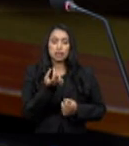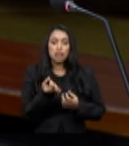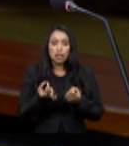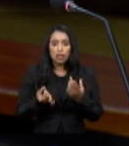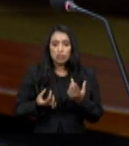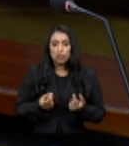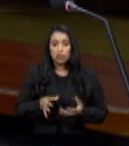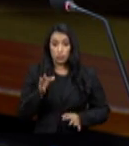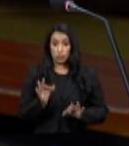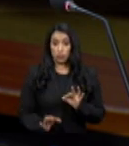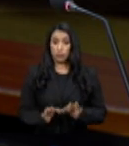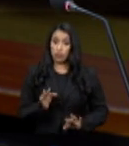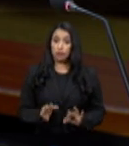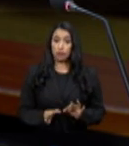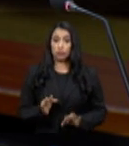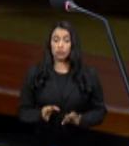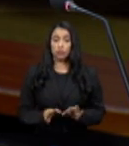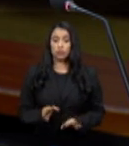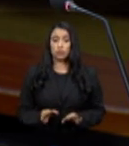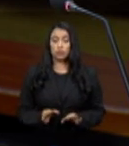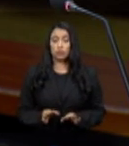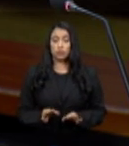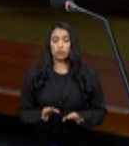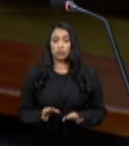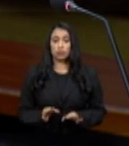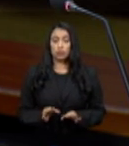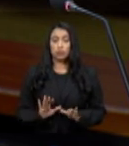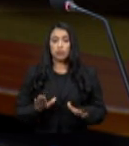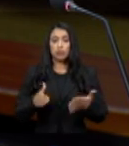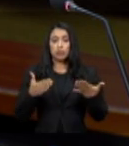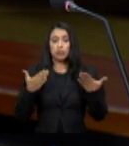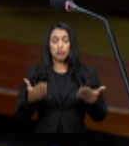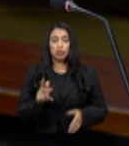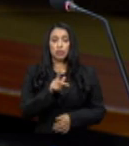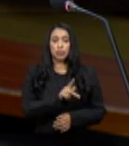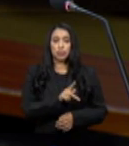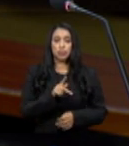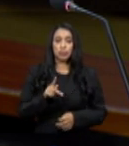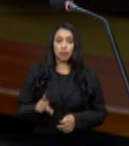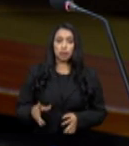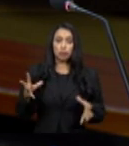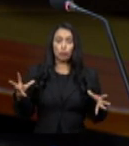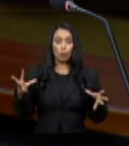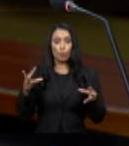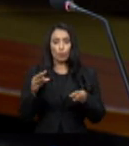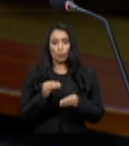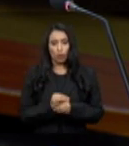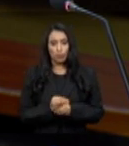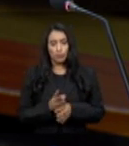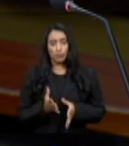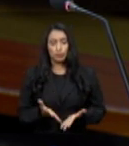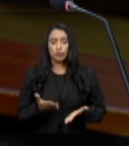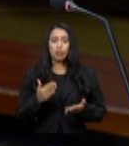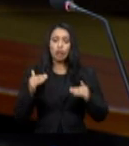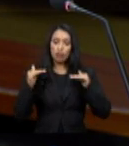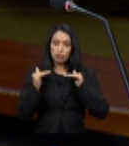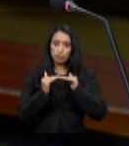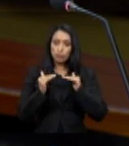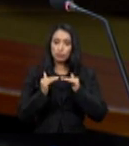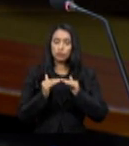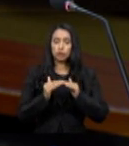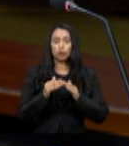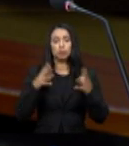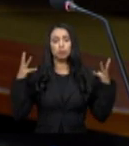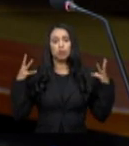pelo juiz da respectiva execução portanto se o presidente assim concluo acompanho o eminente ministro